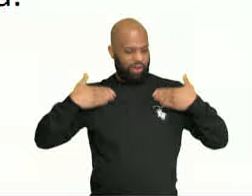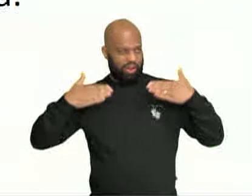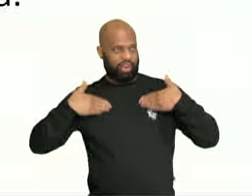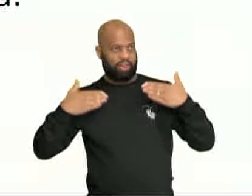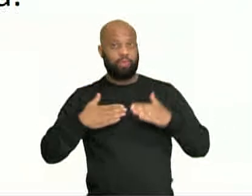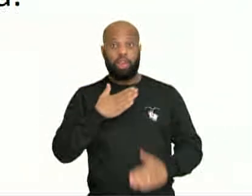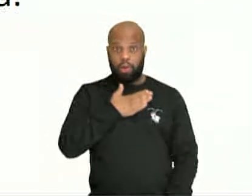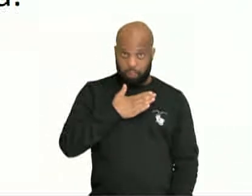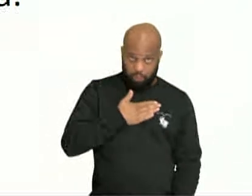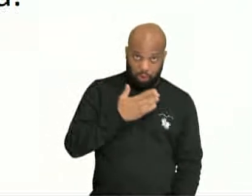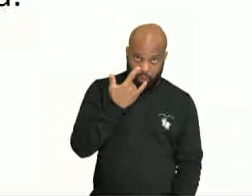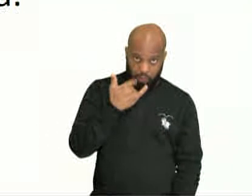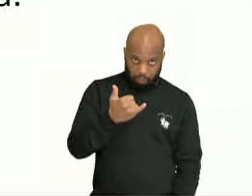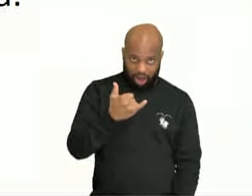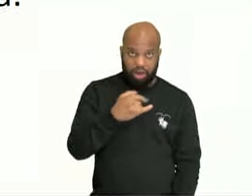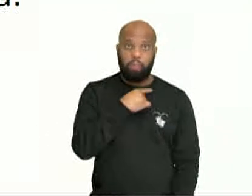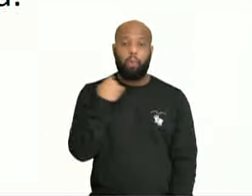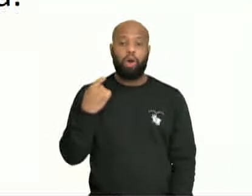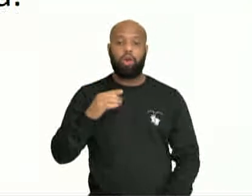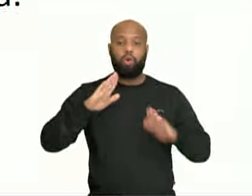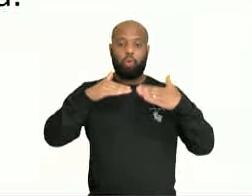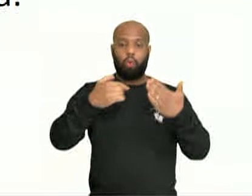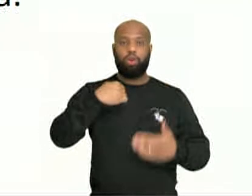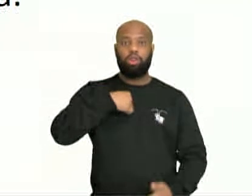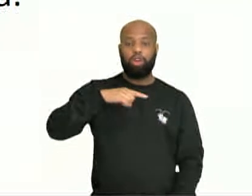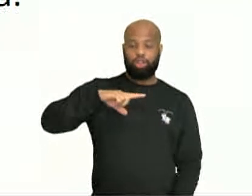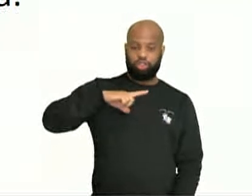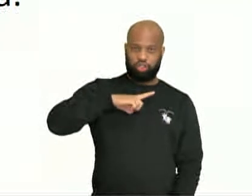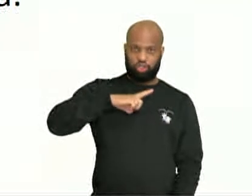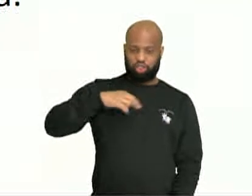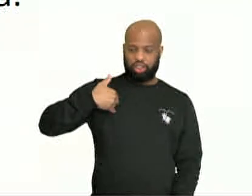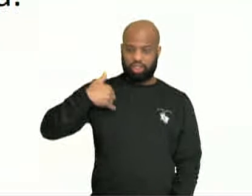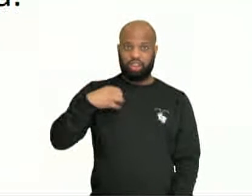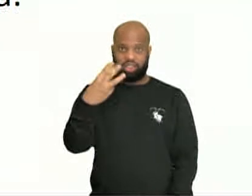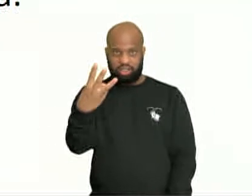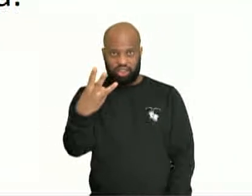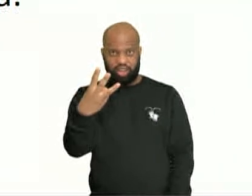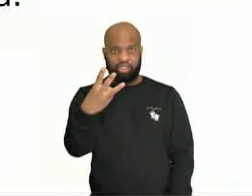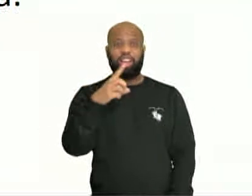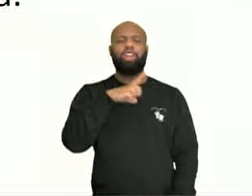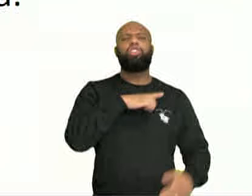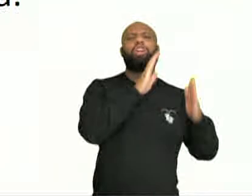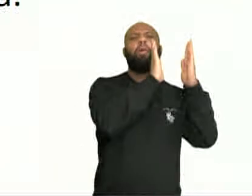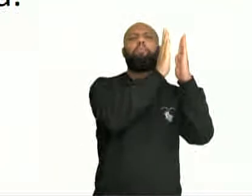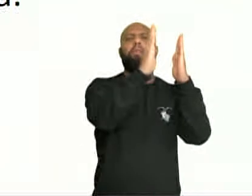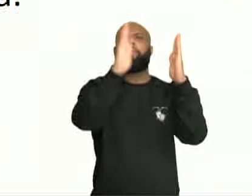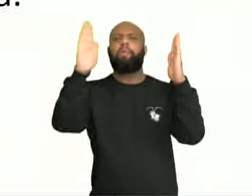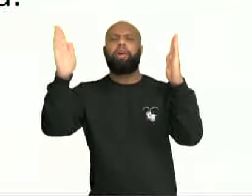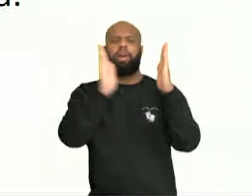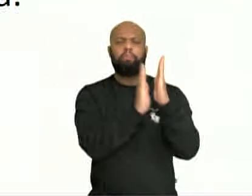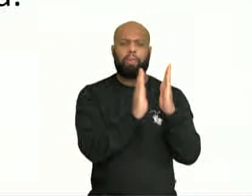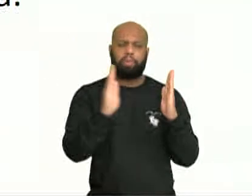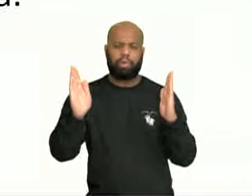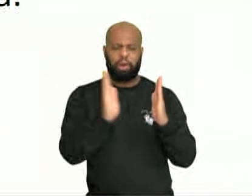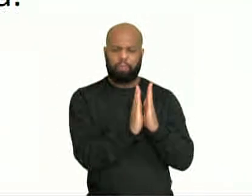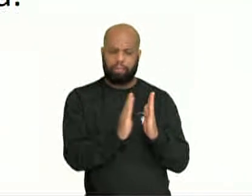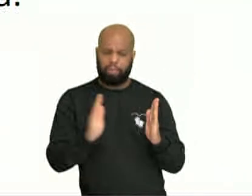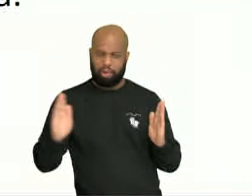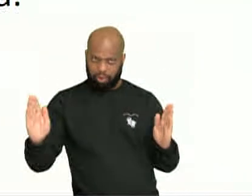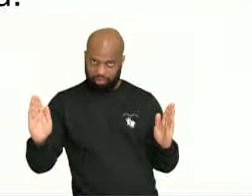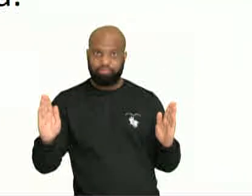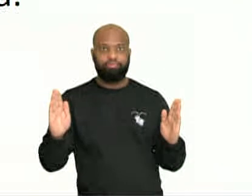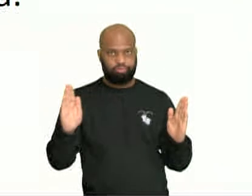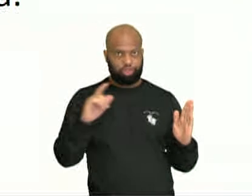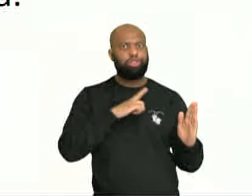meu pai, que perdi aos 3 anos de idade, deixou uma herança para nós, uma biblioteca fabulosa para os padrões do